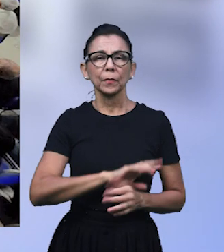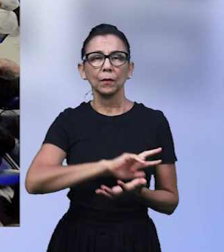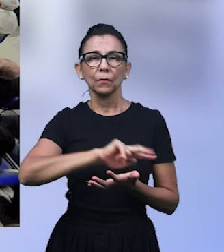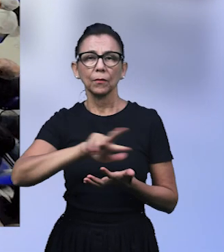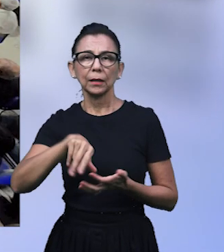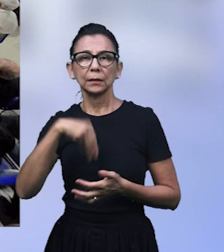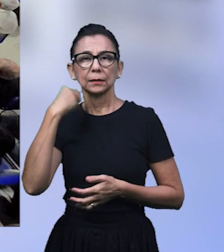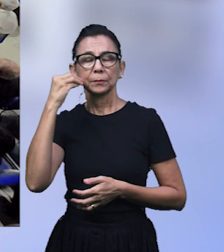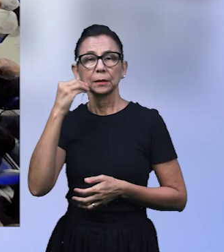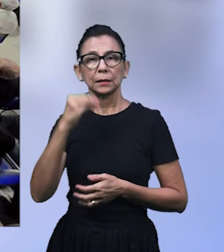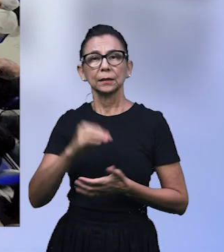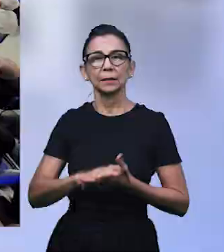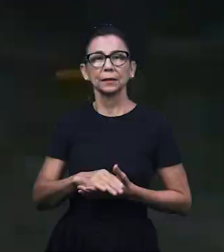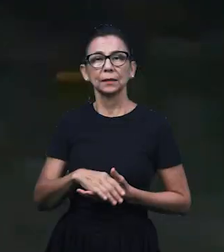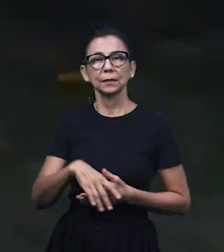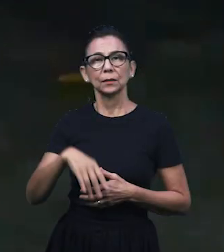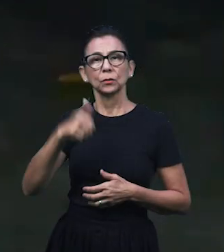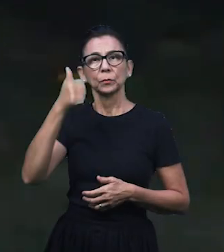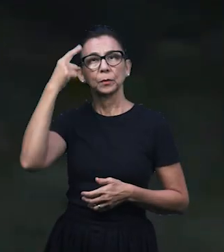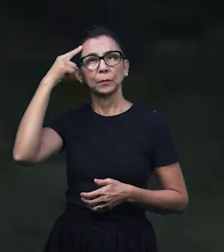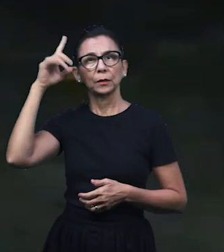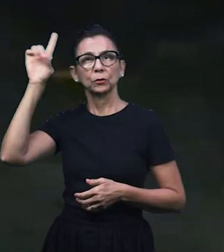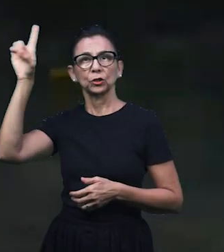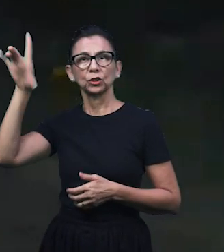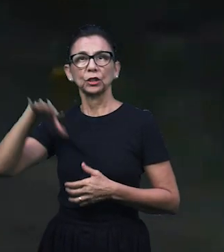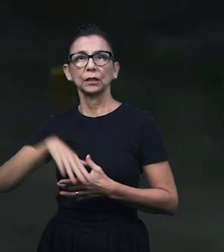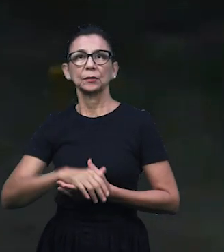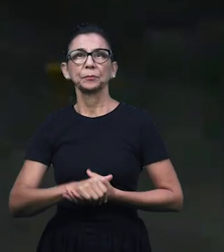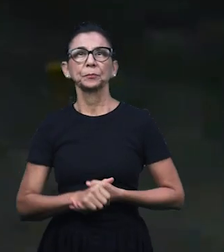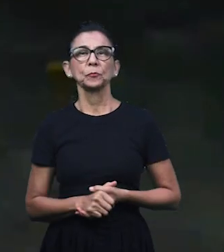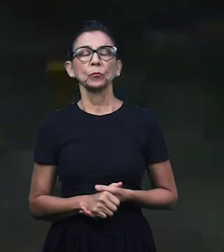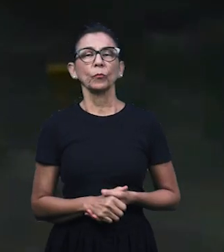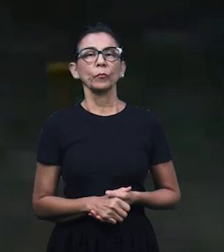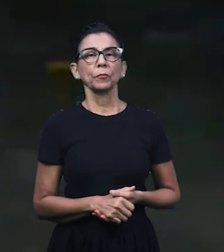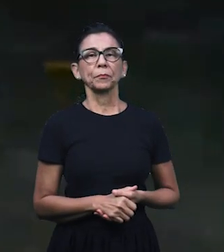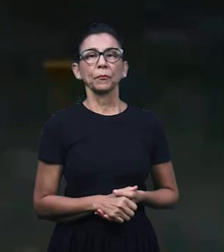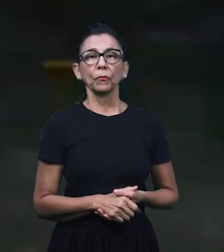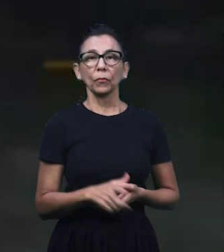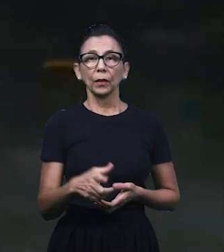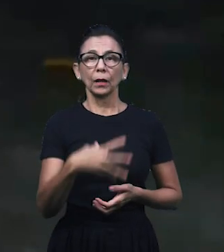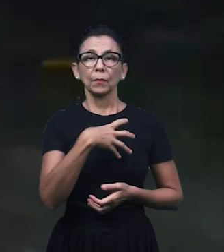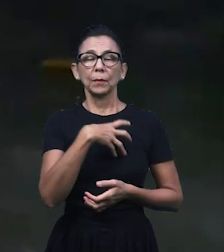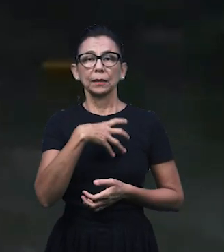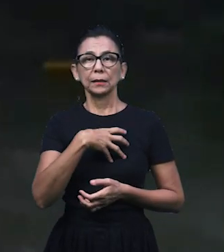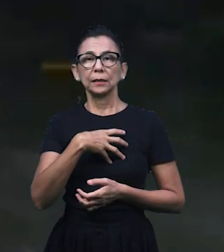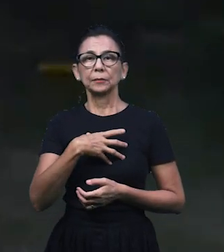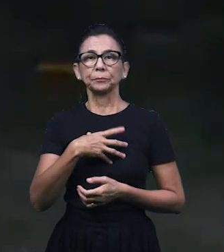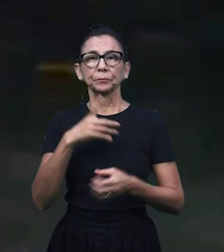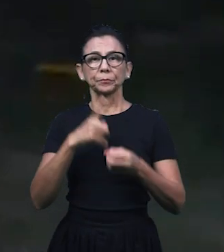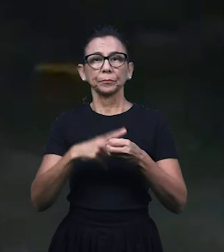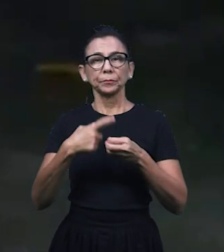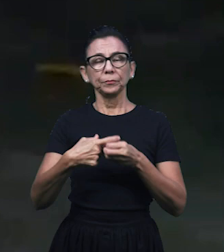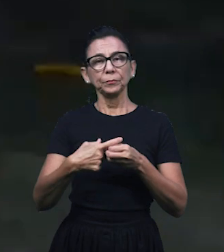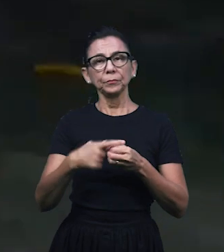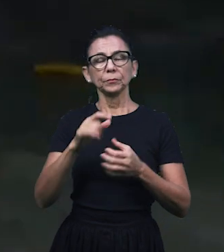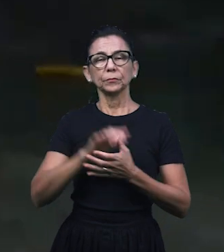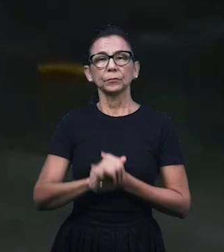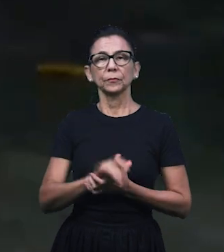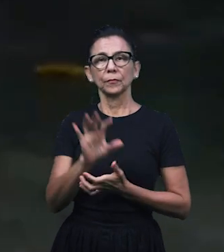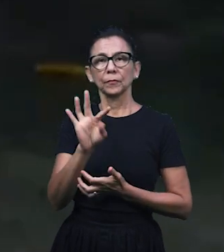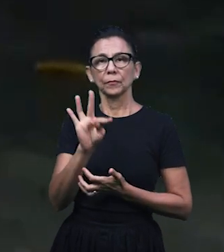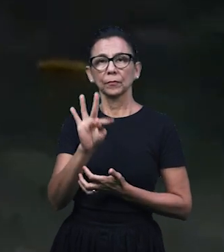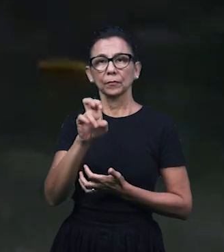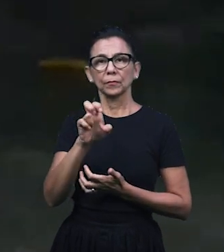experiências já neste primeiro dia. Na cidade de Teixeira de Freitas, no caminho dentro do ônibus, houve um dom na